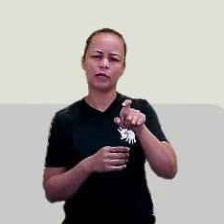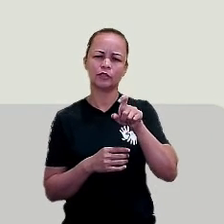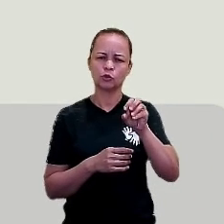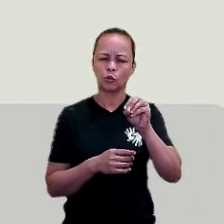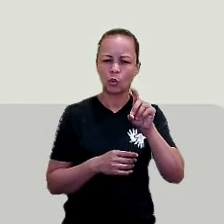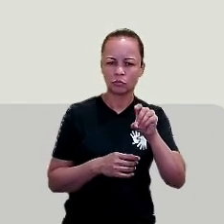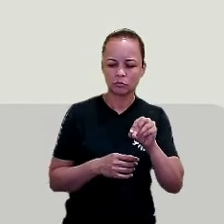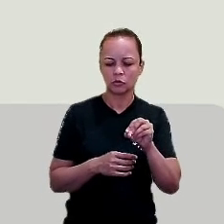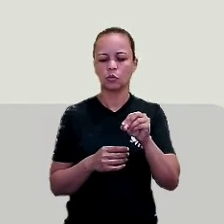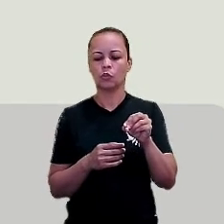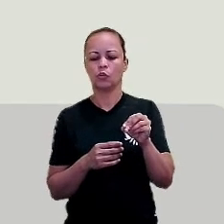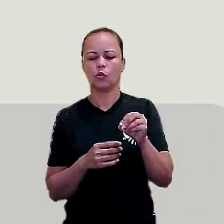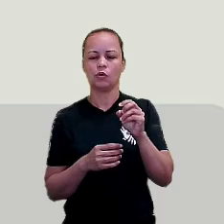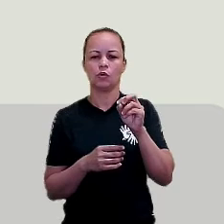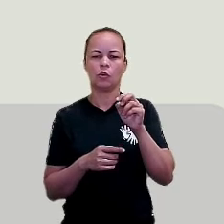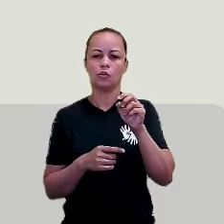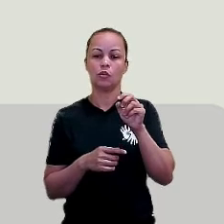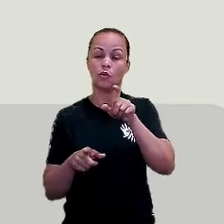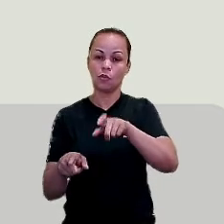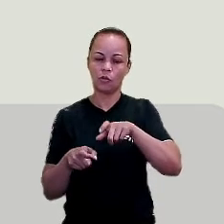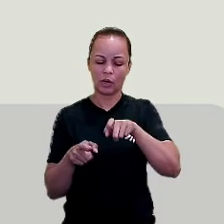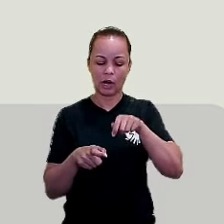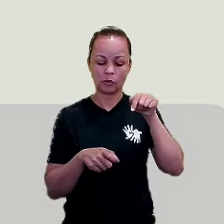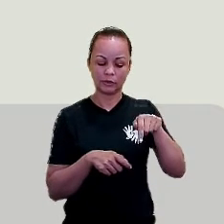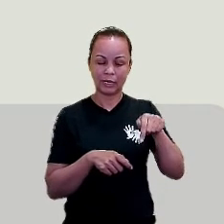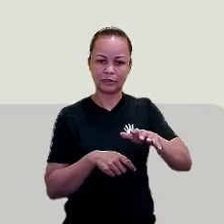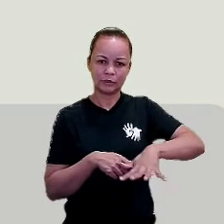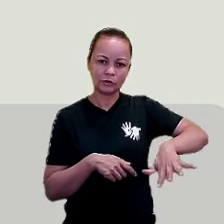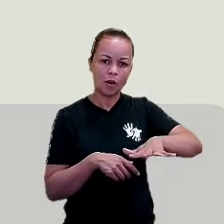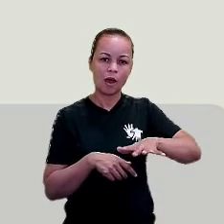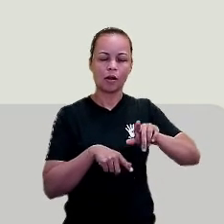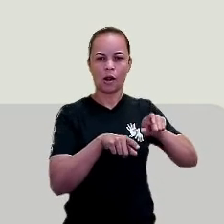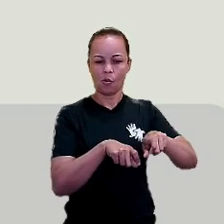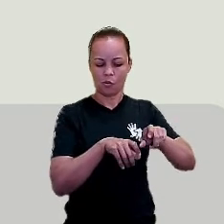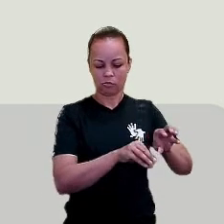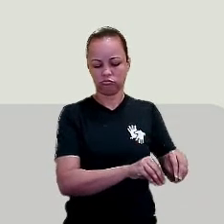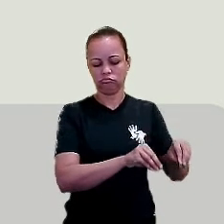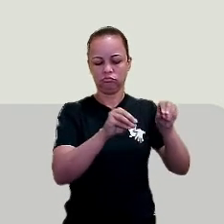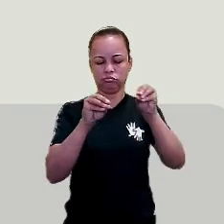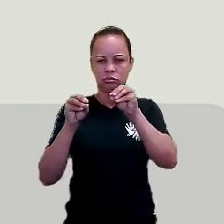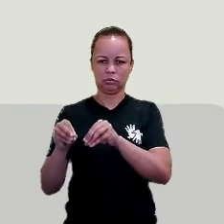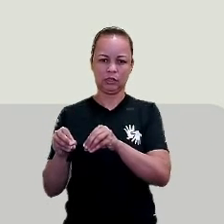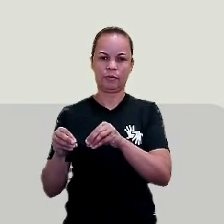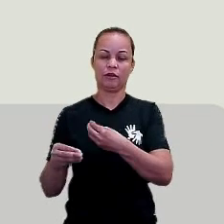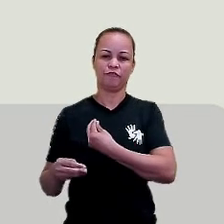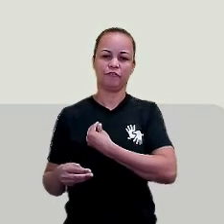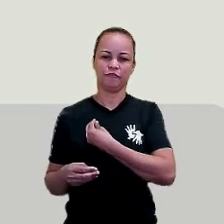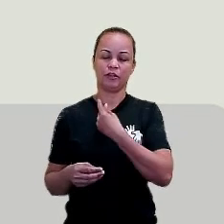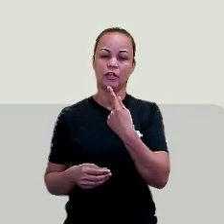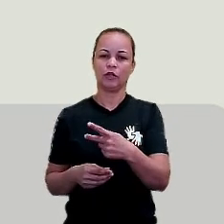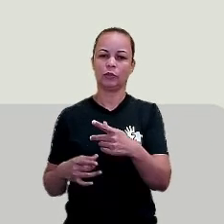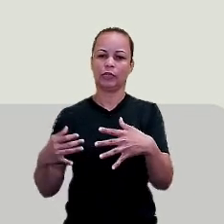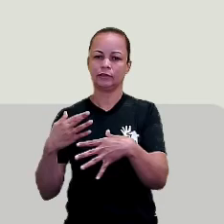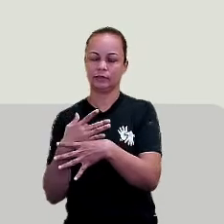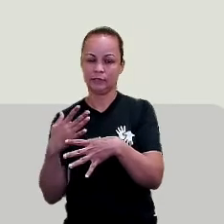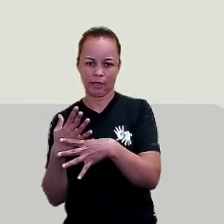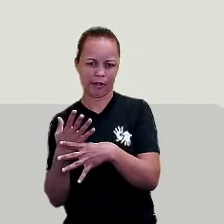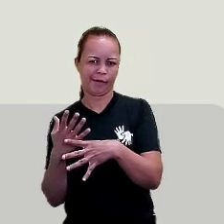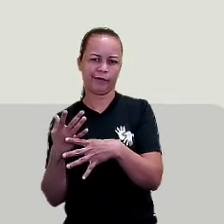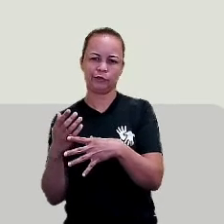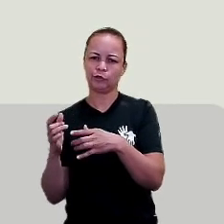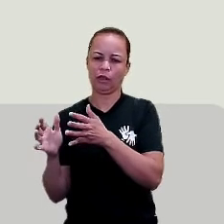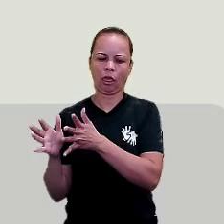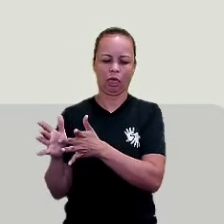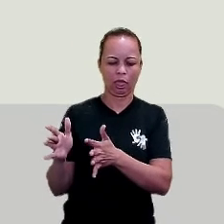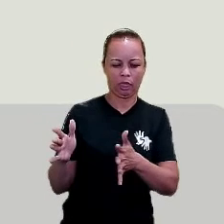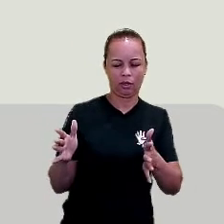mas vamos por um longo tempo. Você sai da sua área rural para morar na cidade. Esse morar não tem tempo